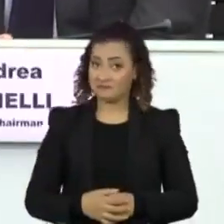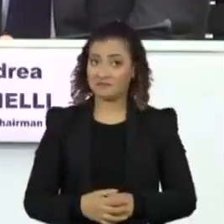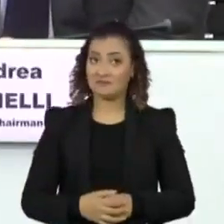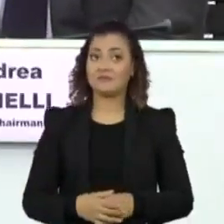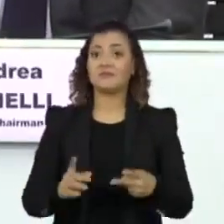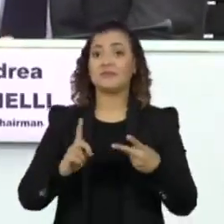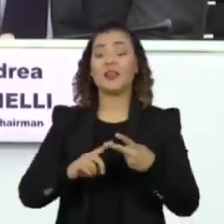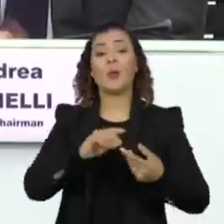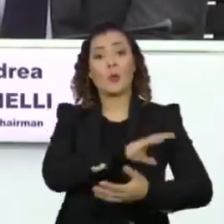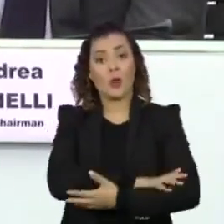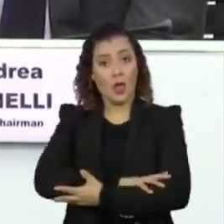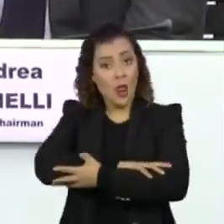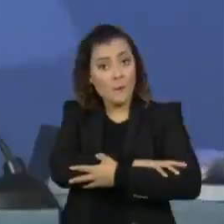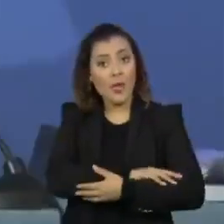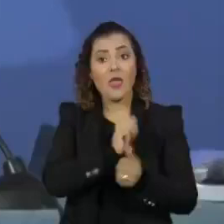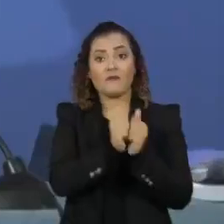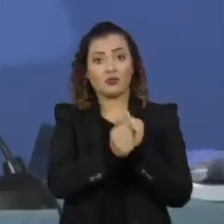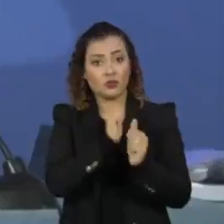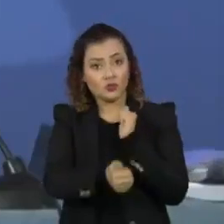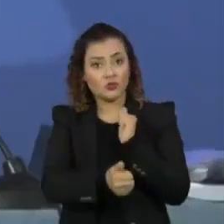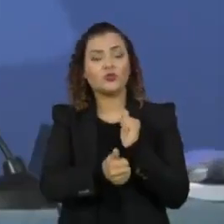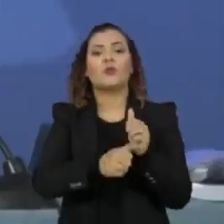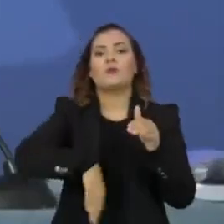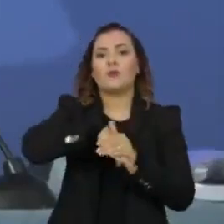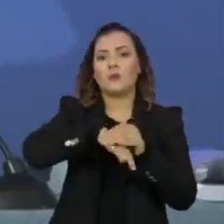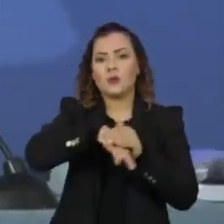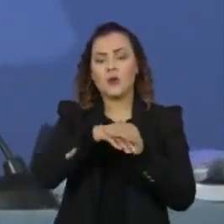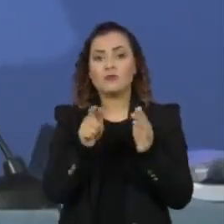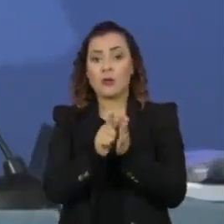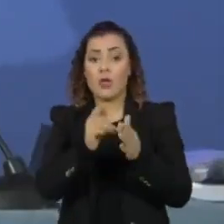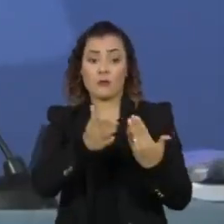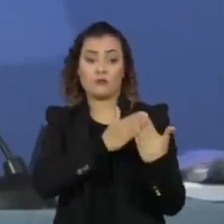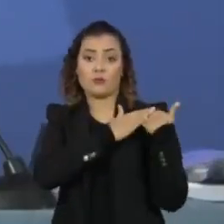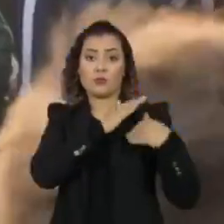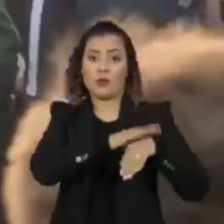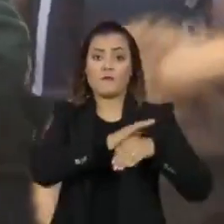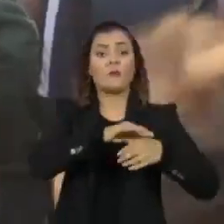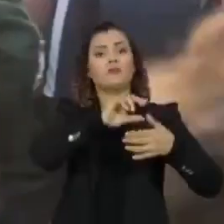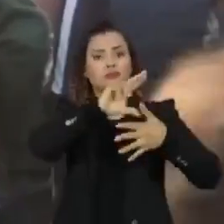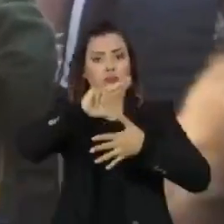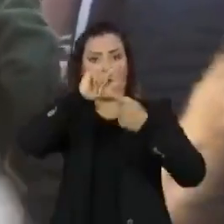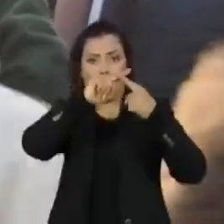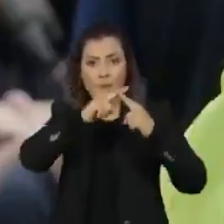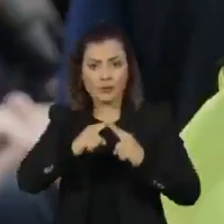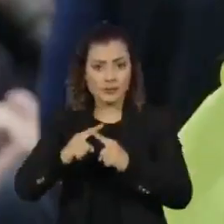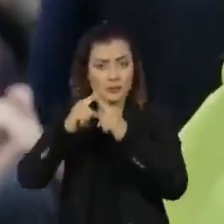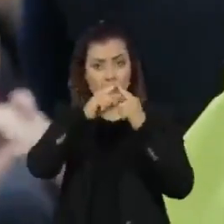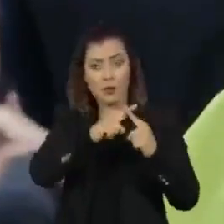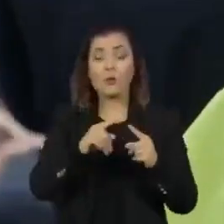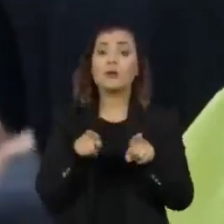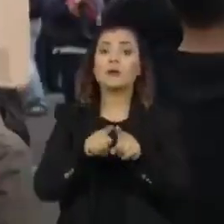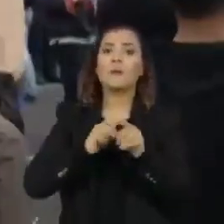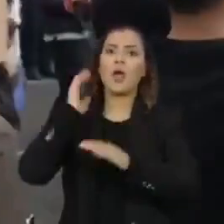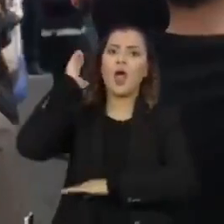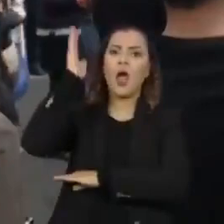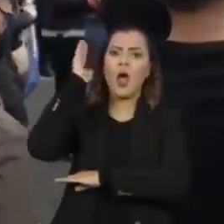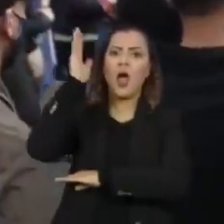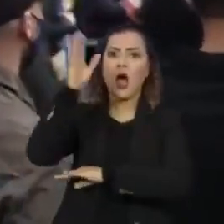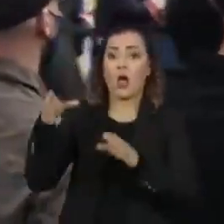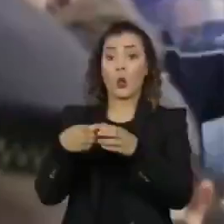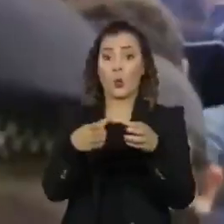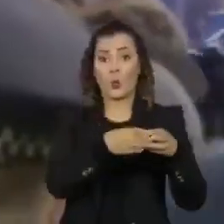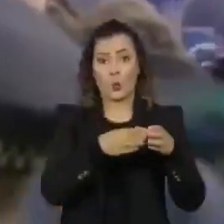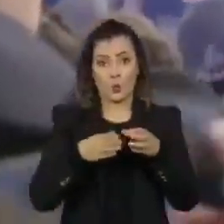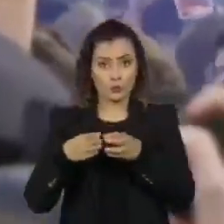a união europeia de futebol e coordena as competições continentais e os próprios torcedores dos clubes